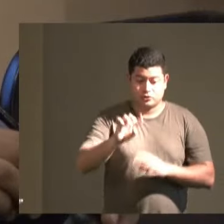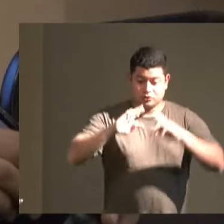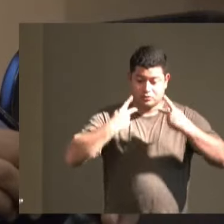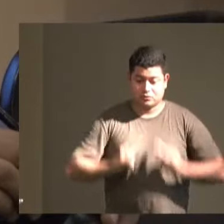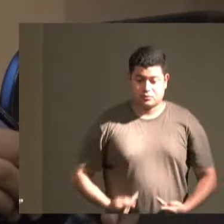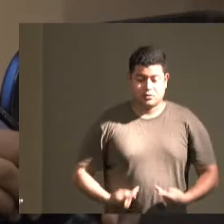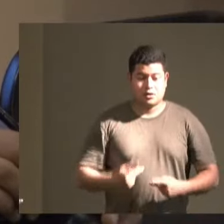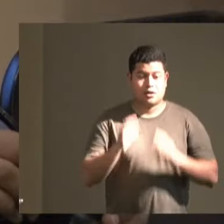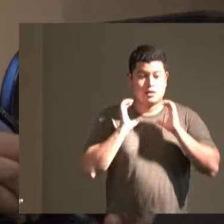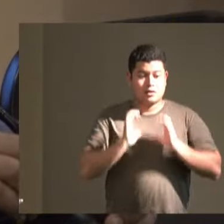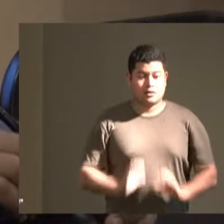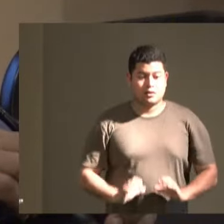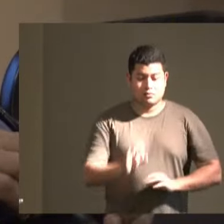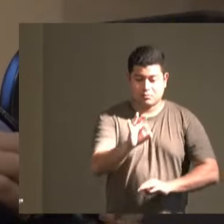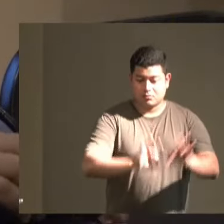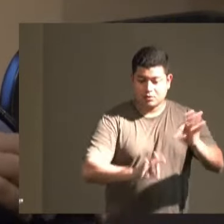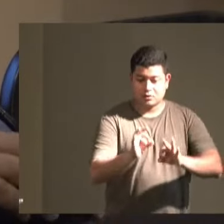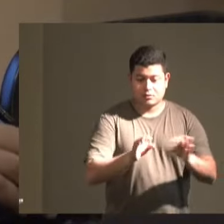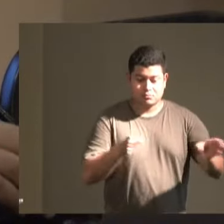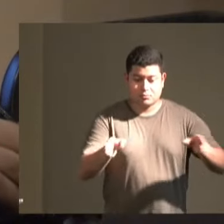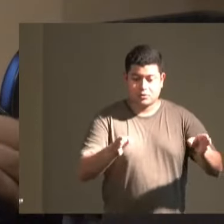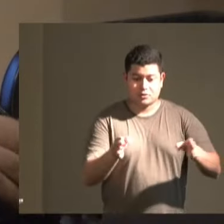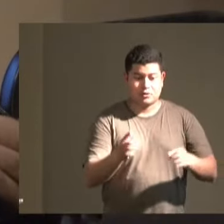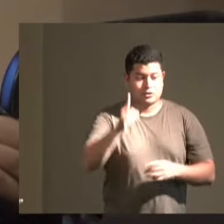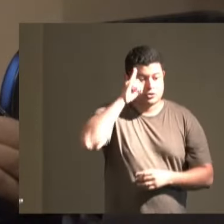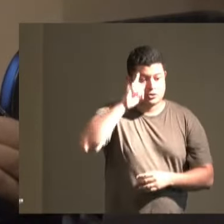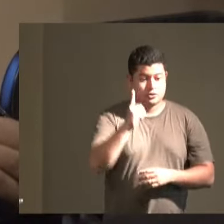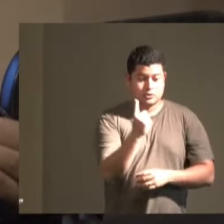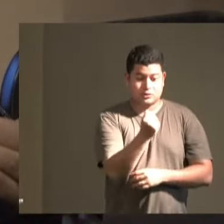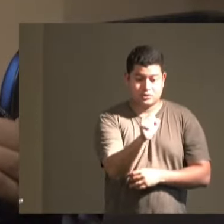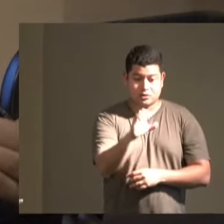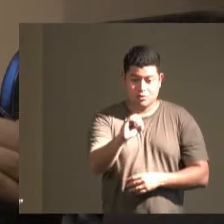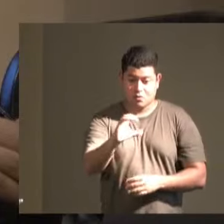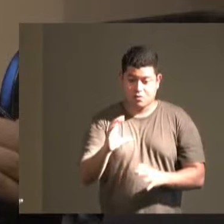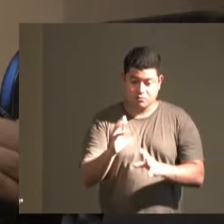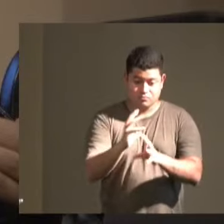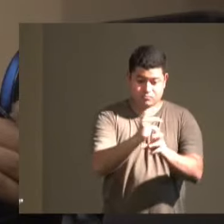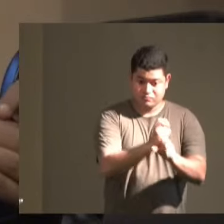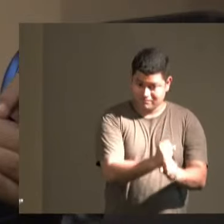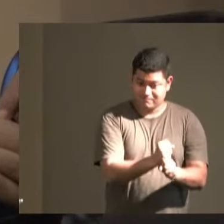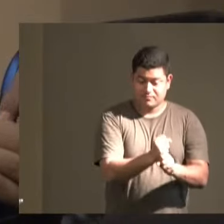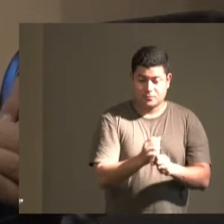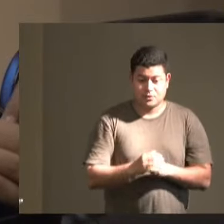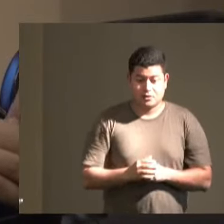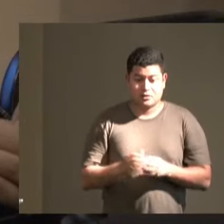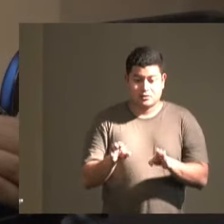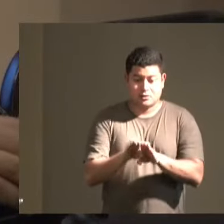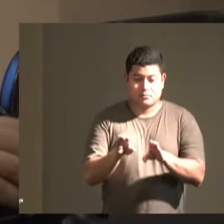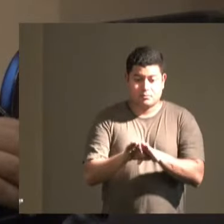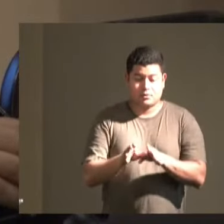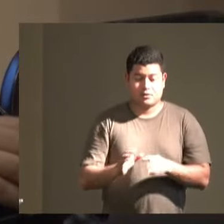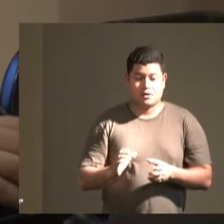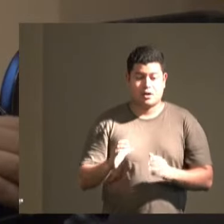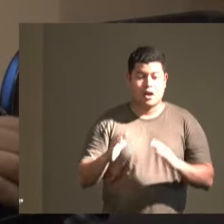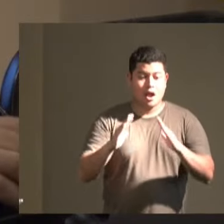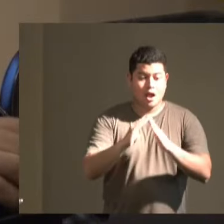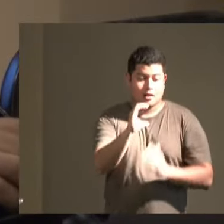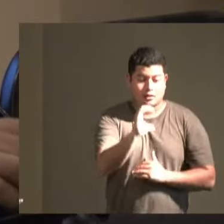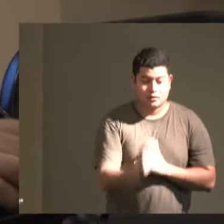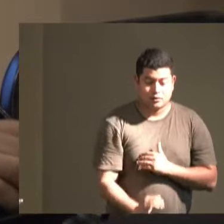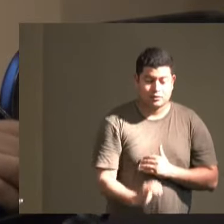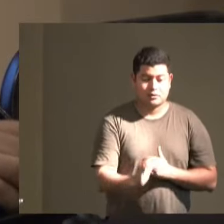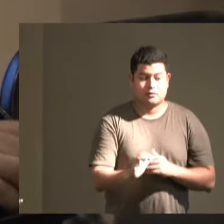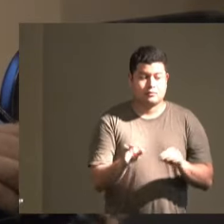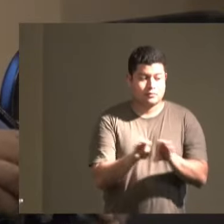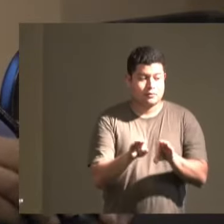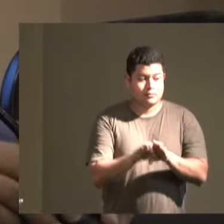em um prazo de 120 dias, de forma integrada a outros ministérios, como Casa Civil da Presidência da República, Ministério da